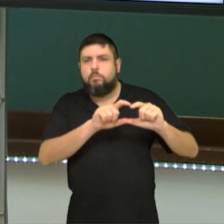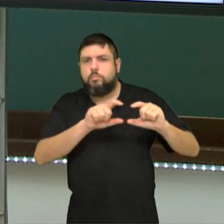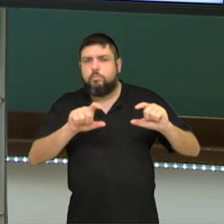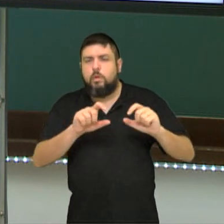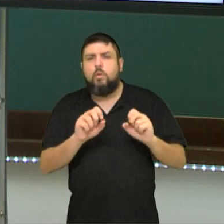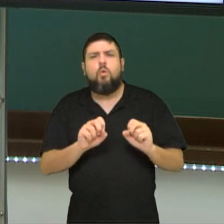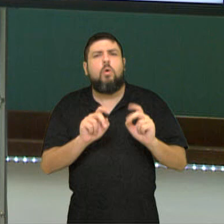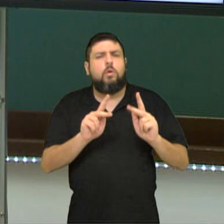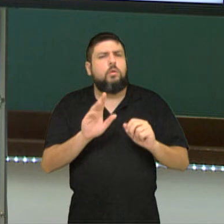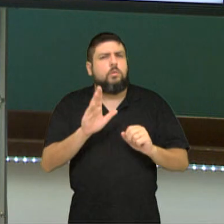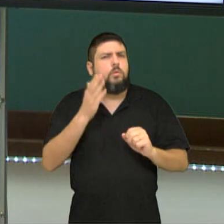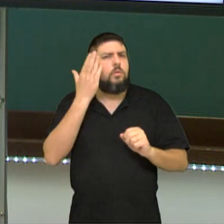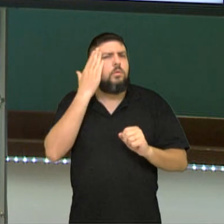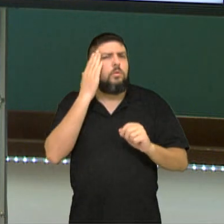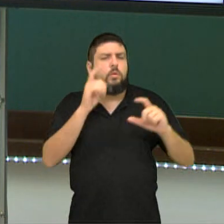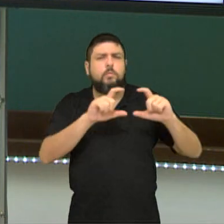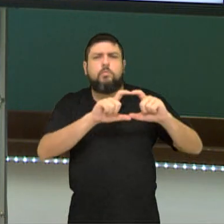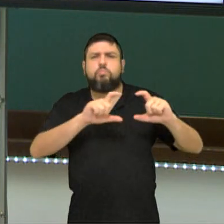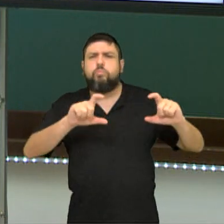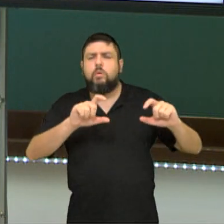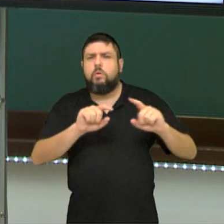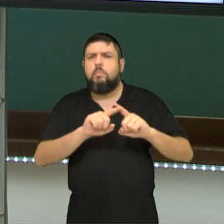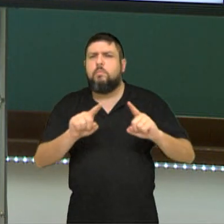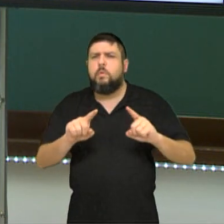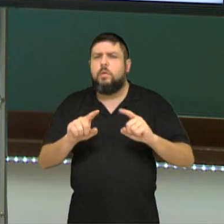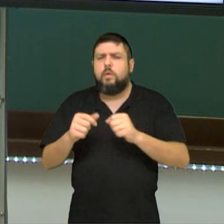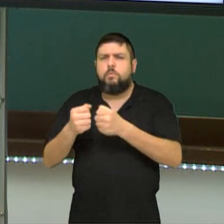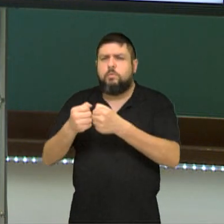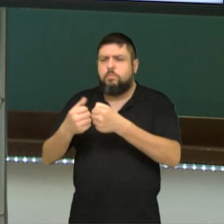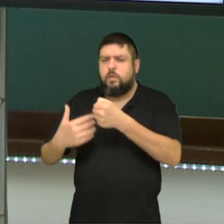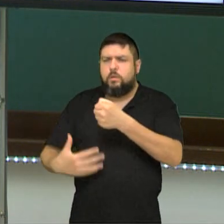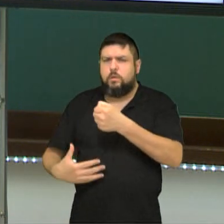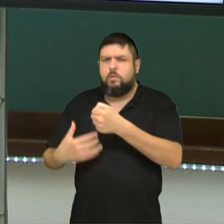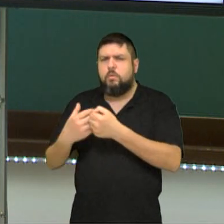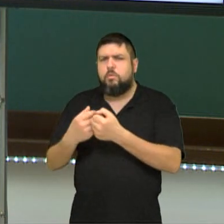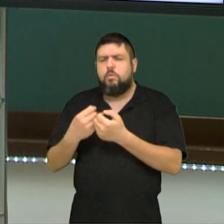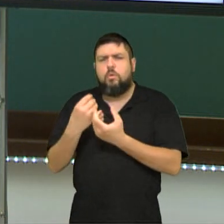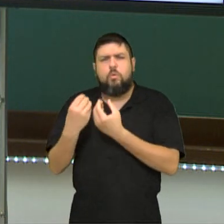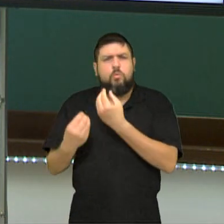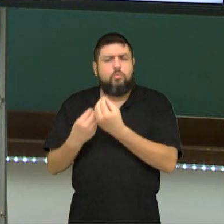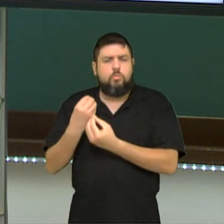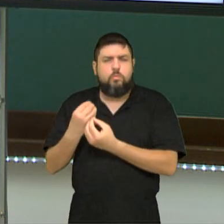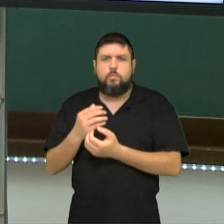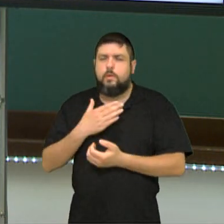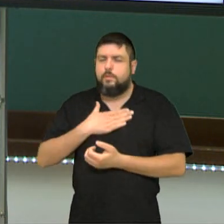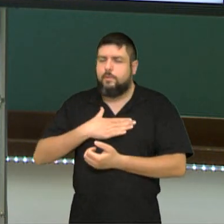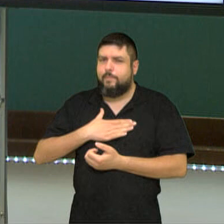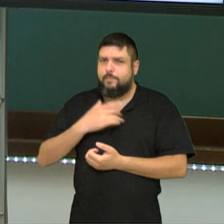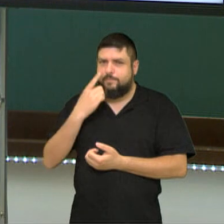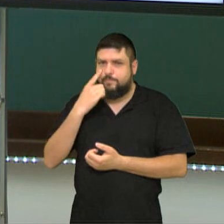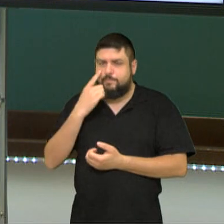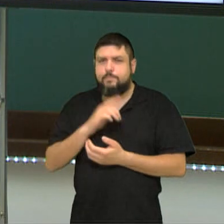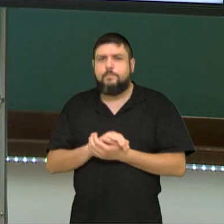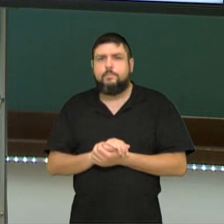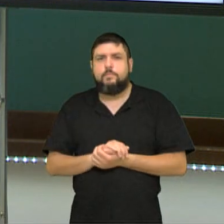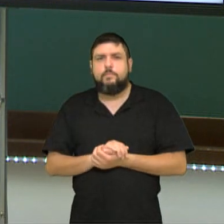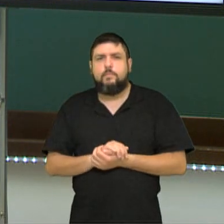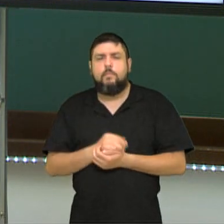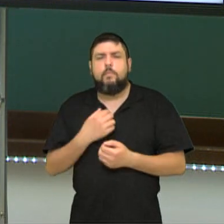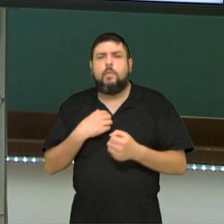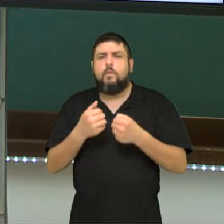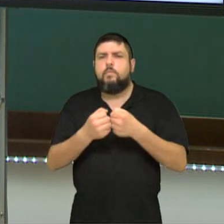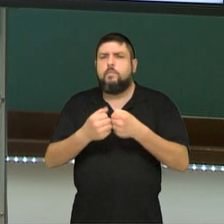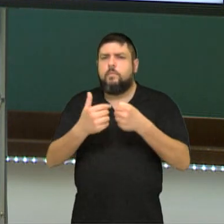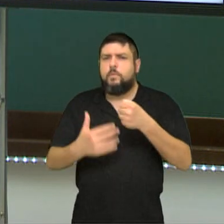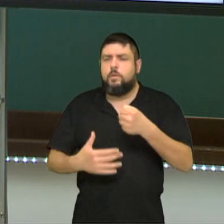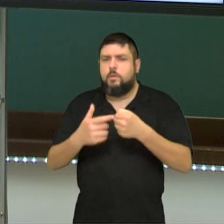expressão algébrica, mas e fatoração? Onde é que vai entrar esse negócio aí? Já vai ver. Identificar a fatoração